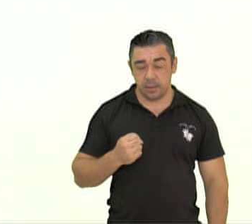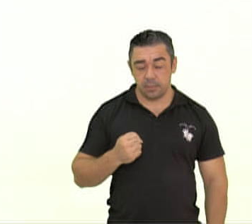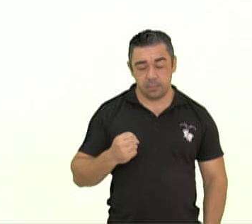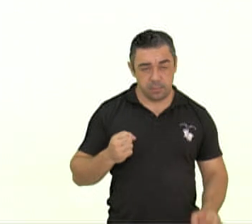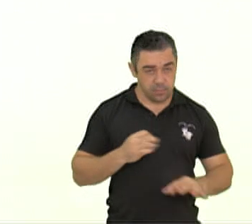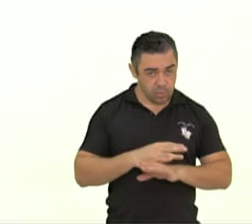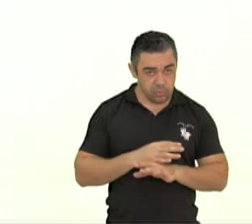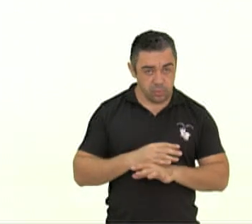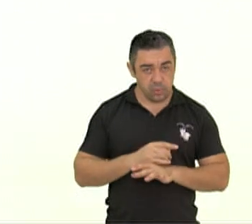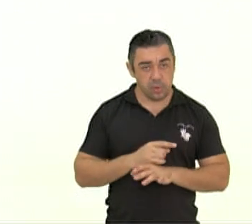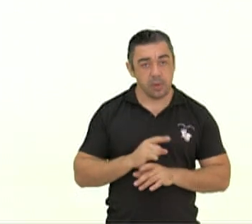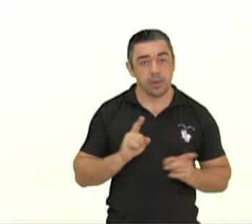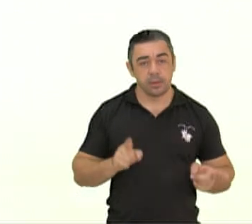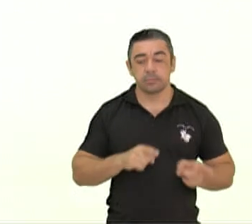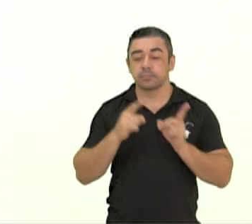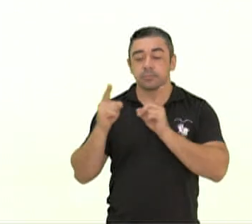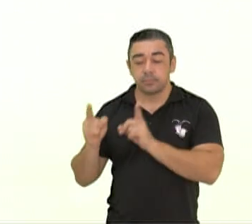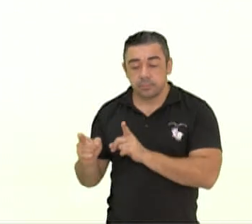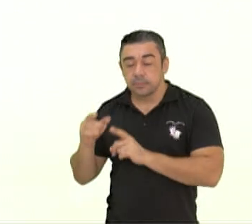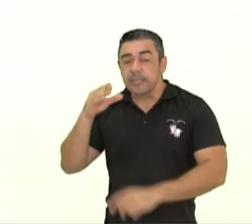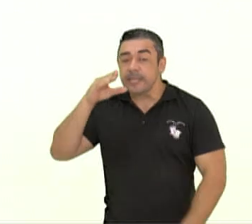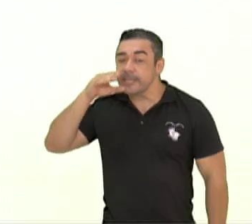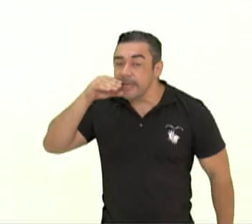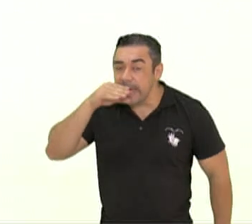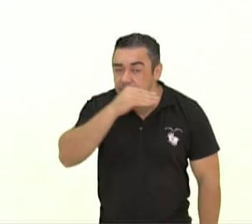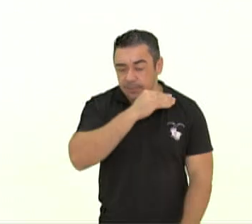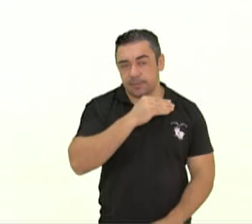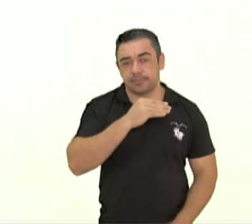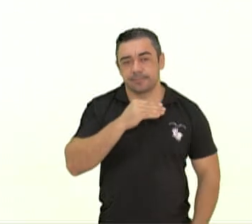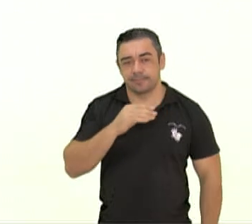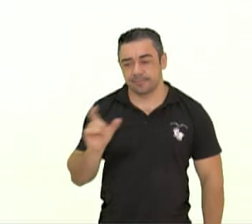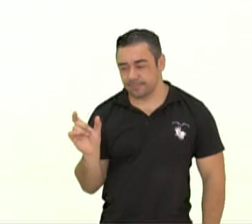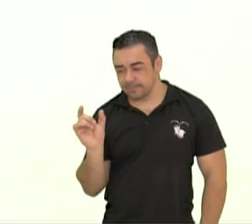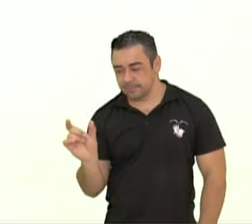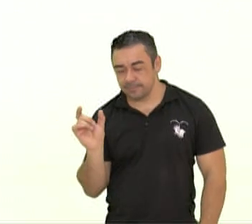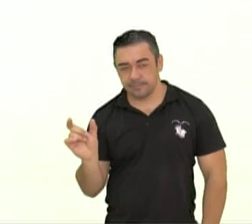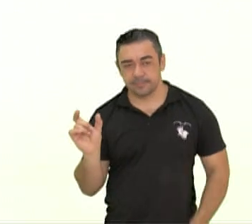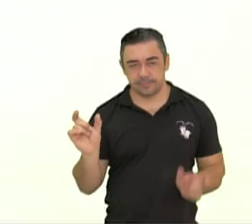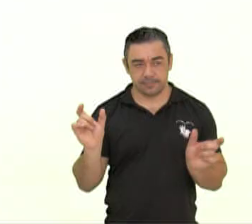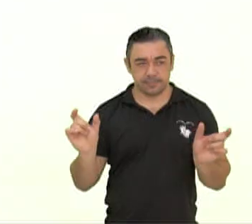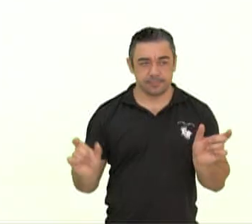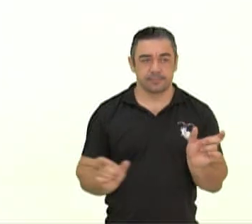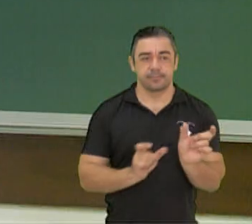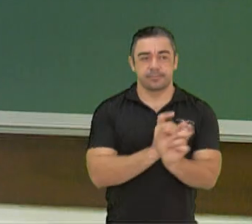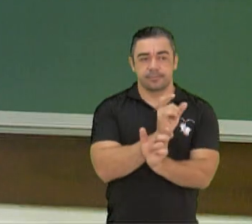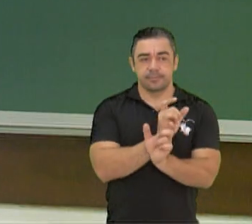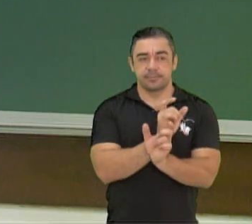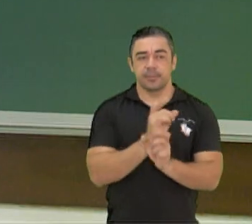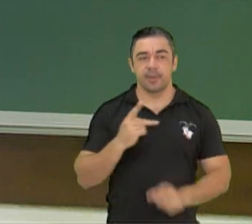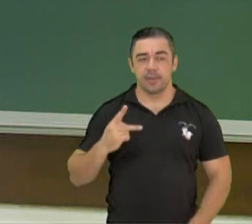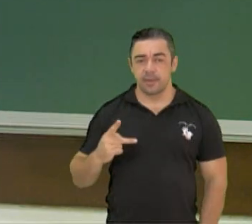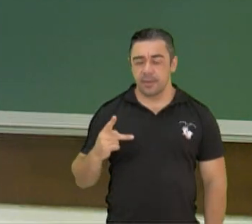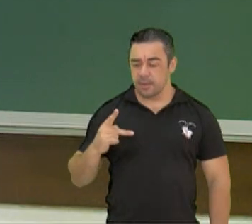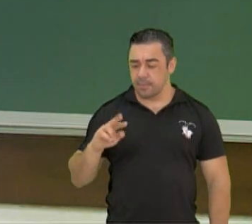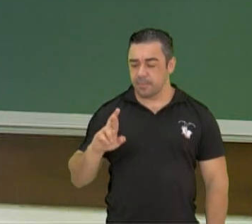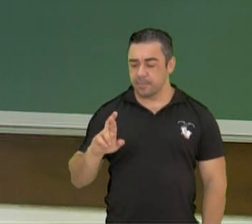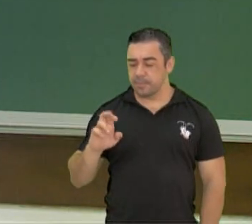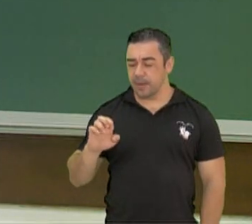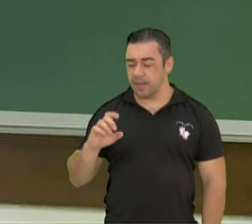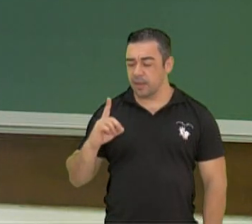seria predicado verbal. Mas não, tem o quente ali, certo? Tem ali uma característica,